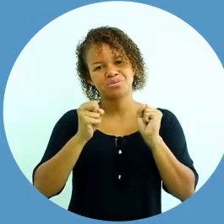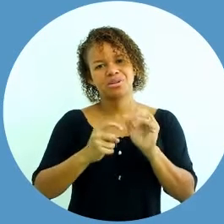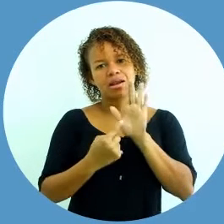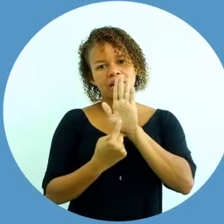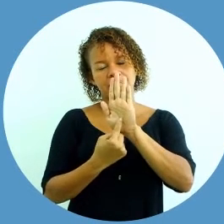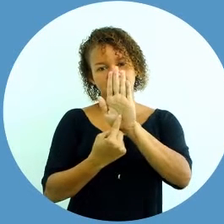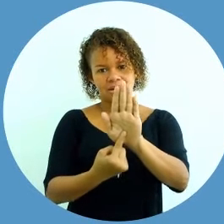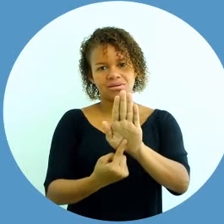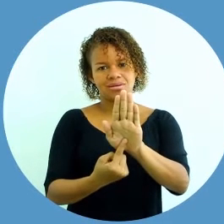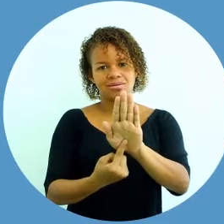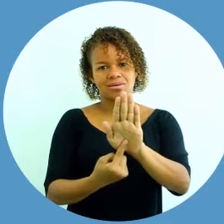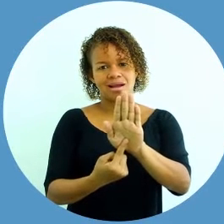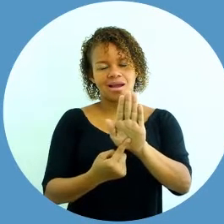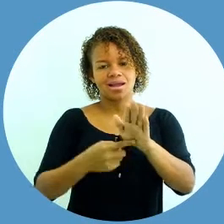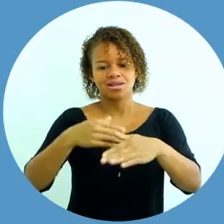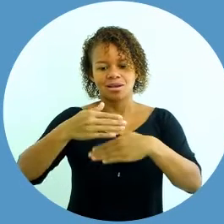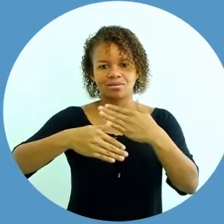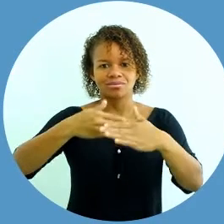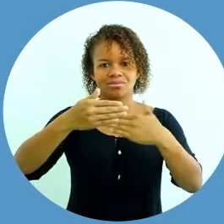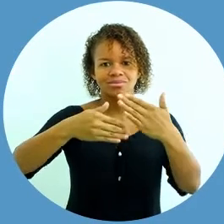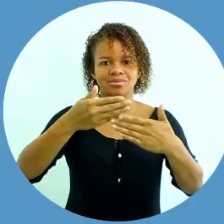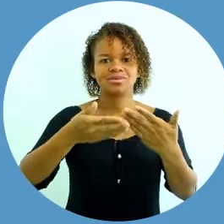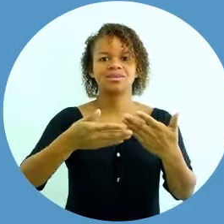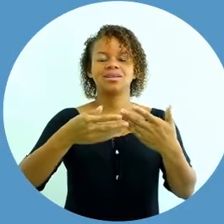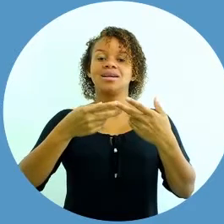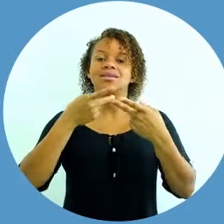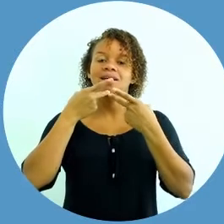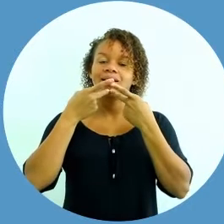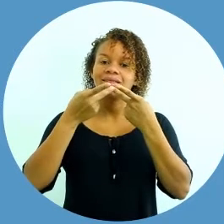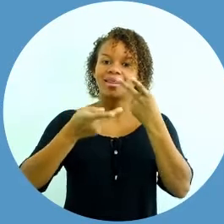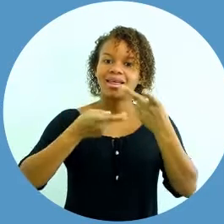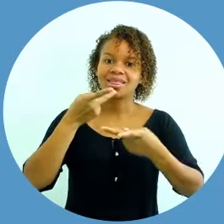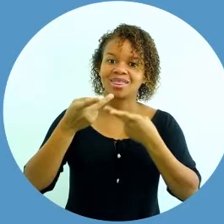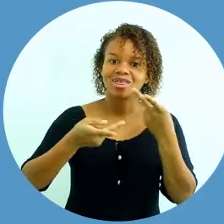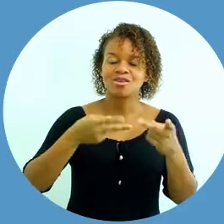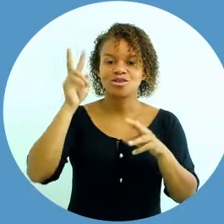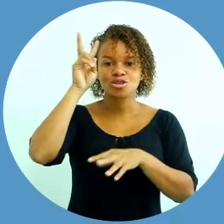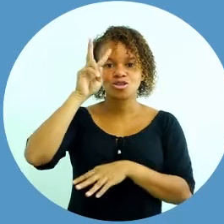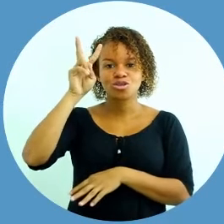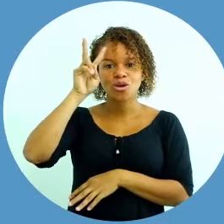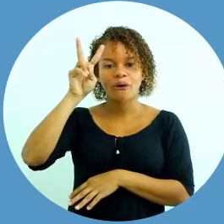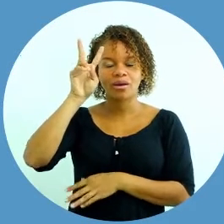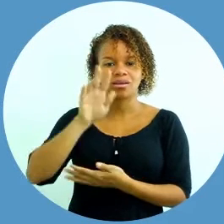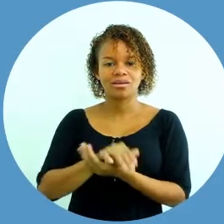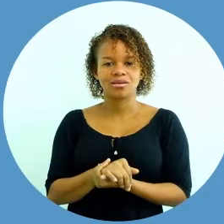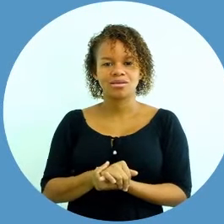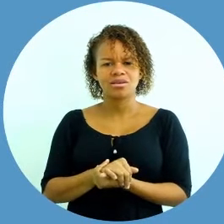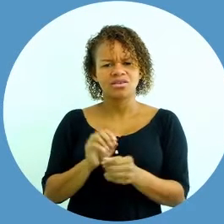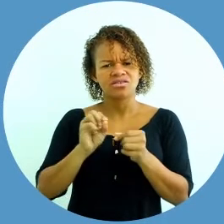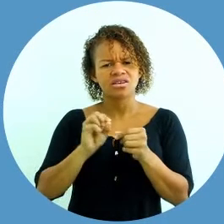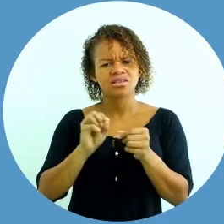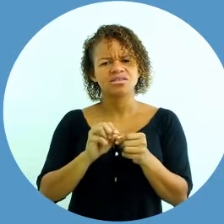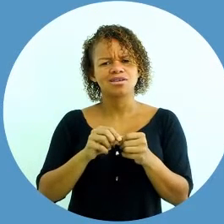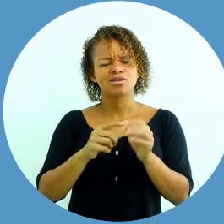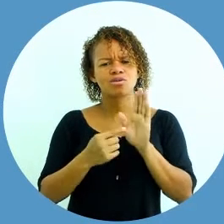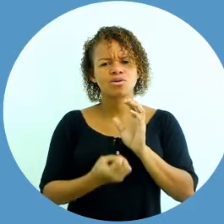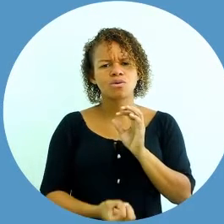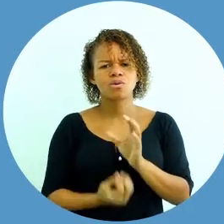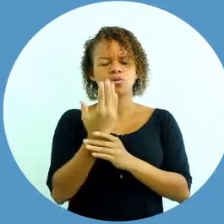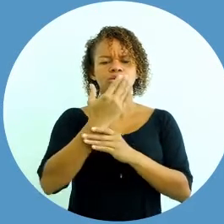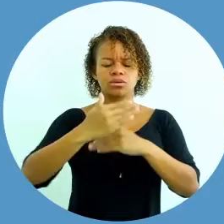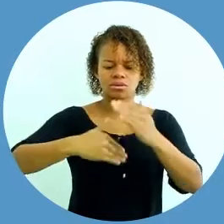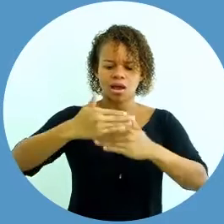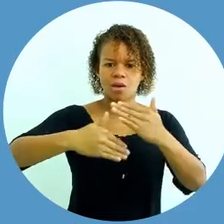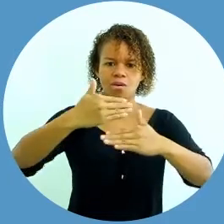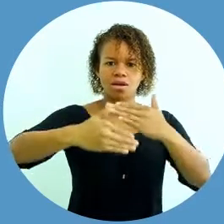poder representar esse roteiro, essa narrativa, essa história, se faz necessário